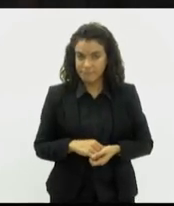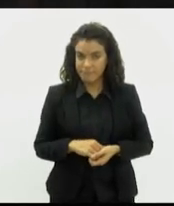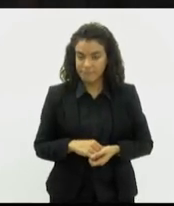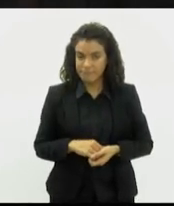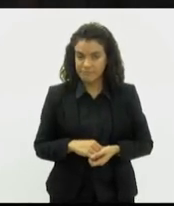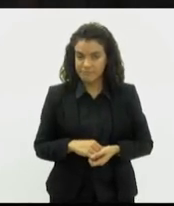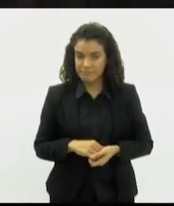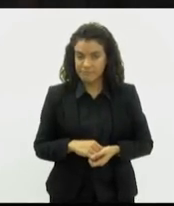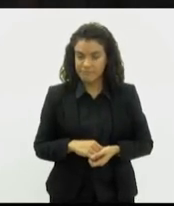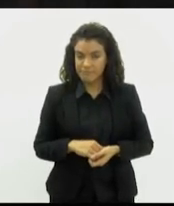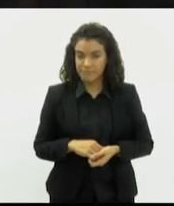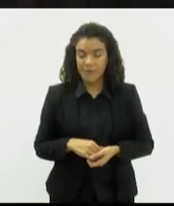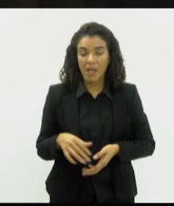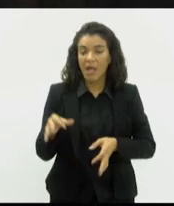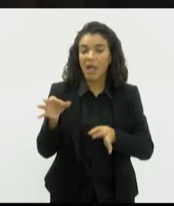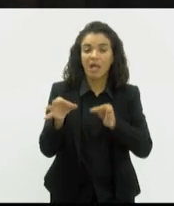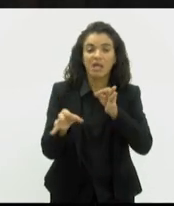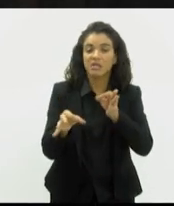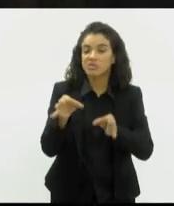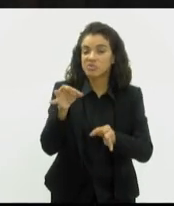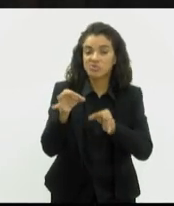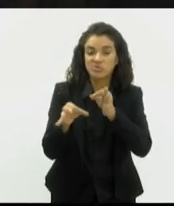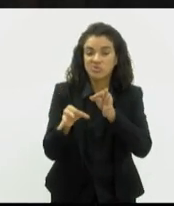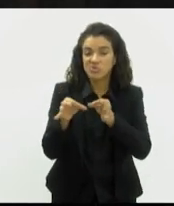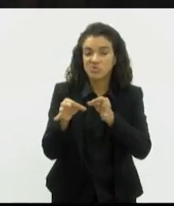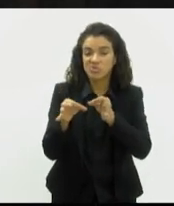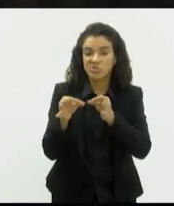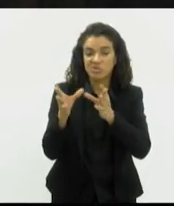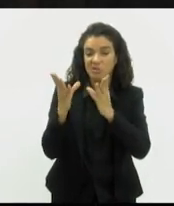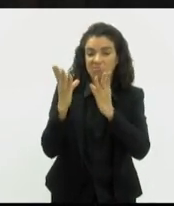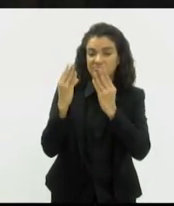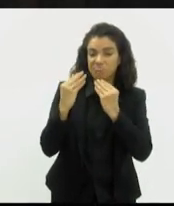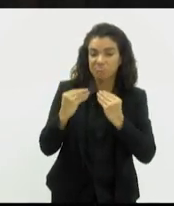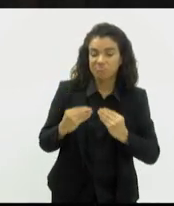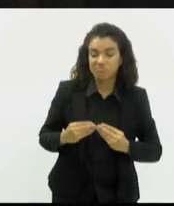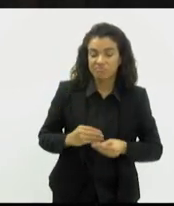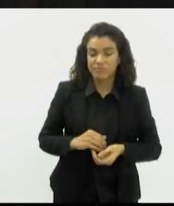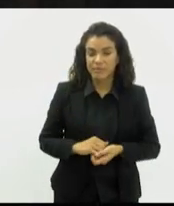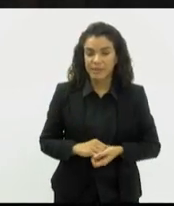E nem a justiça vai me atingir.